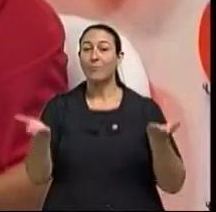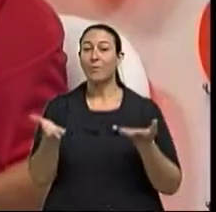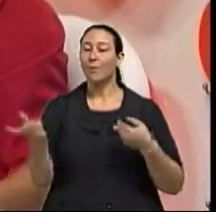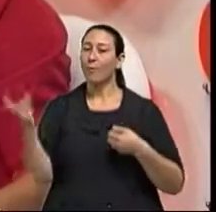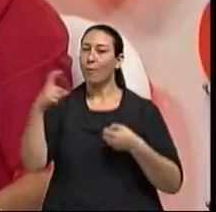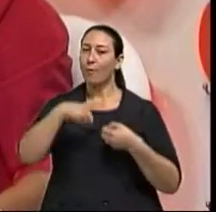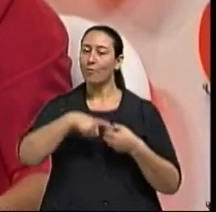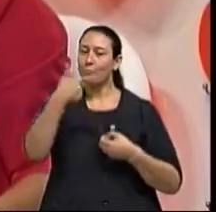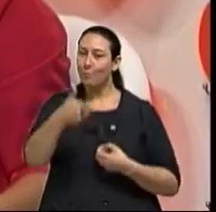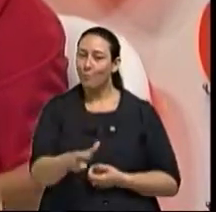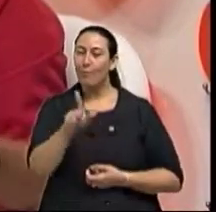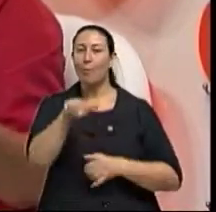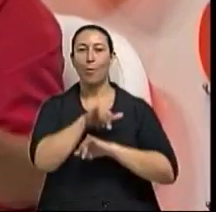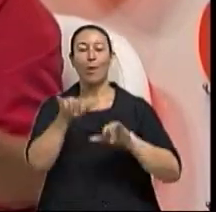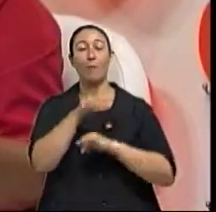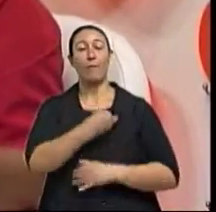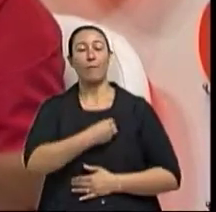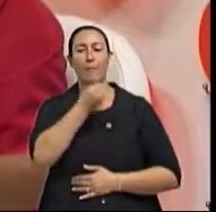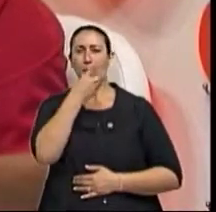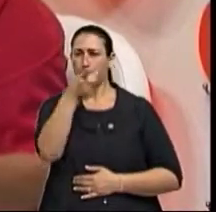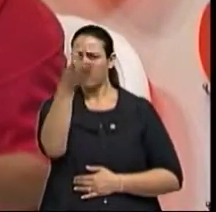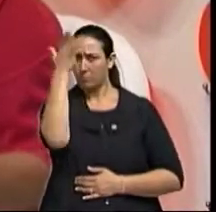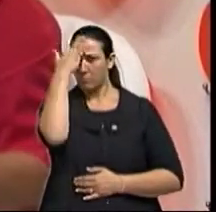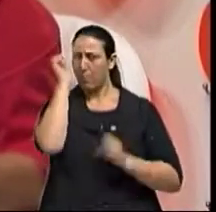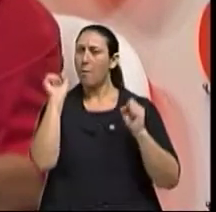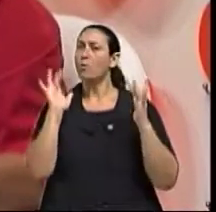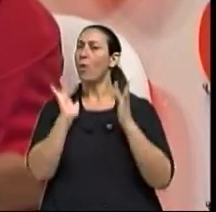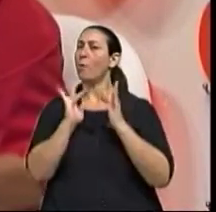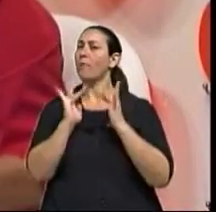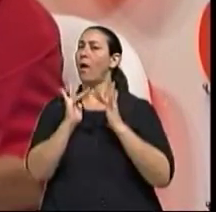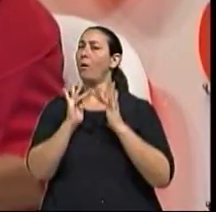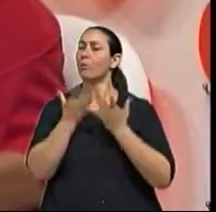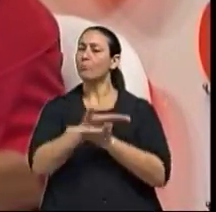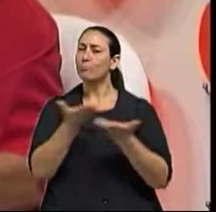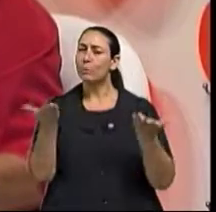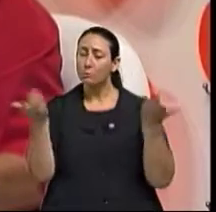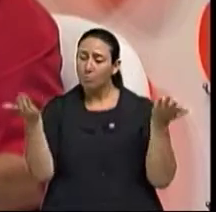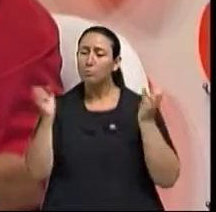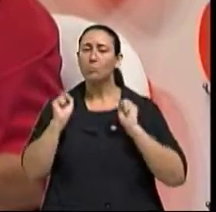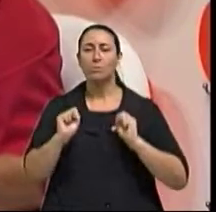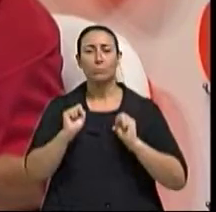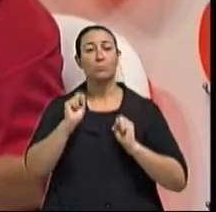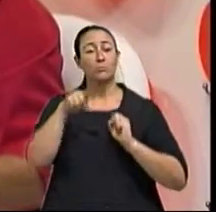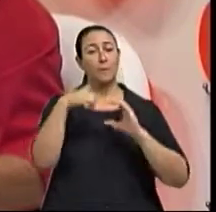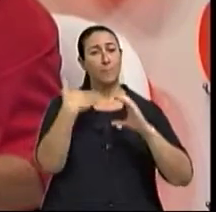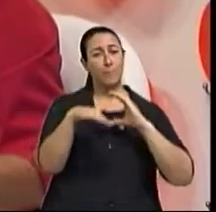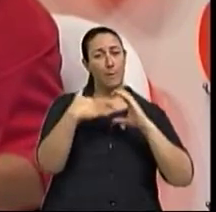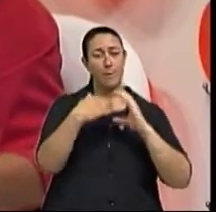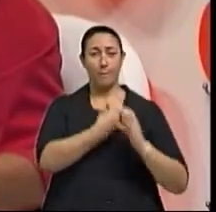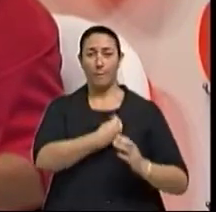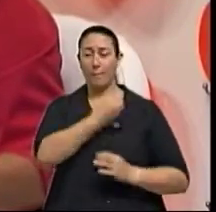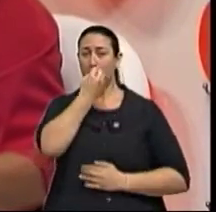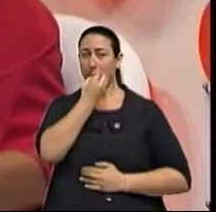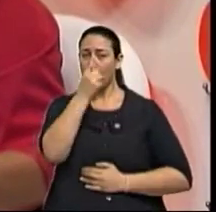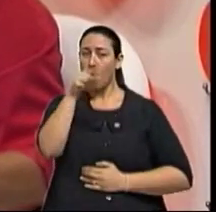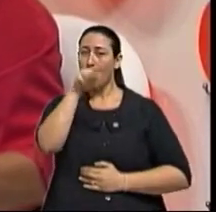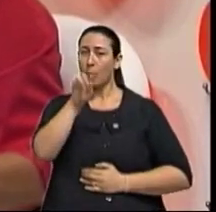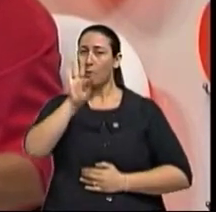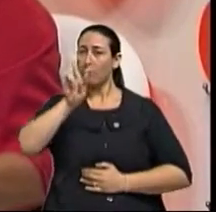Estamos de volta com o nosso Viva Bem e você sabe que pode ter uma conexão direta com a gente através do nosso e-mail